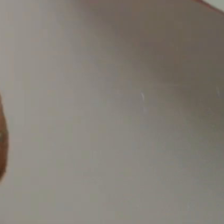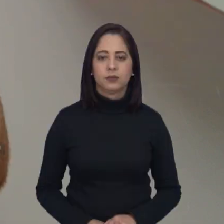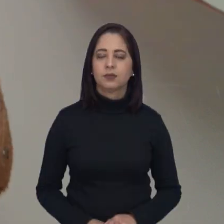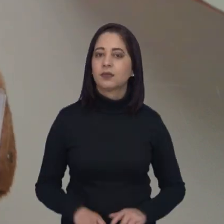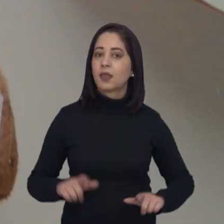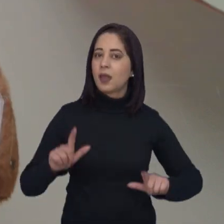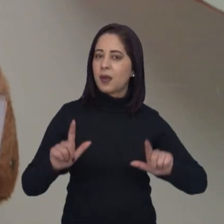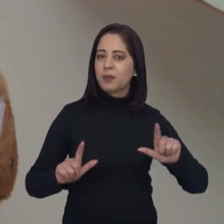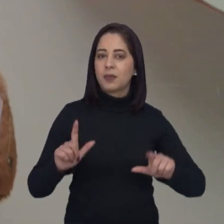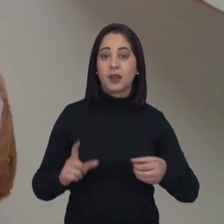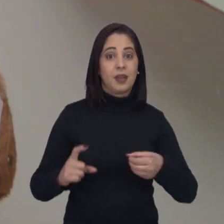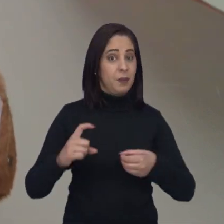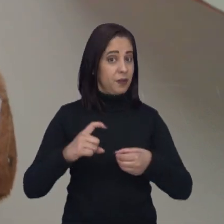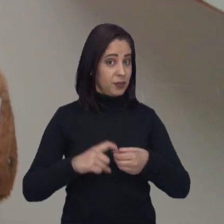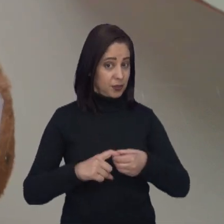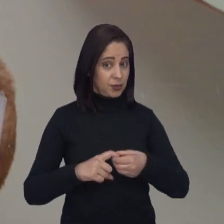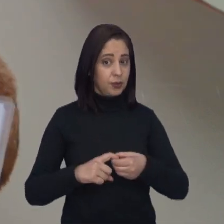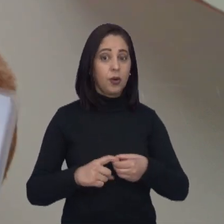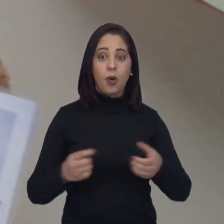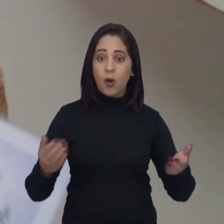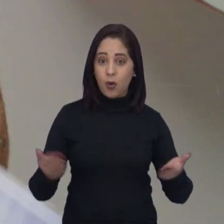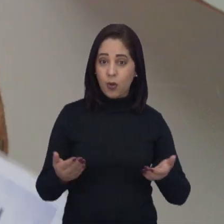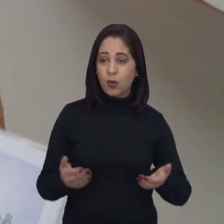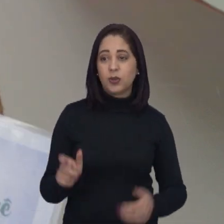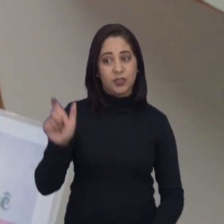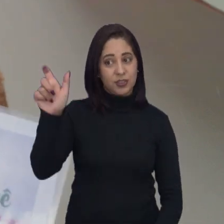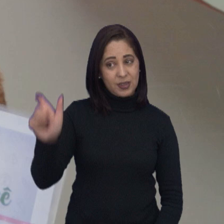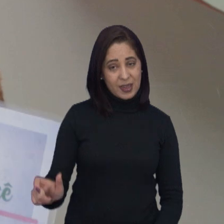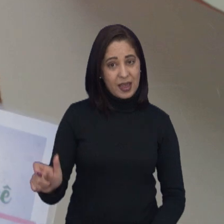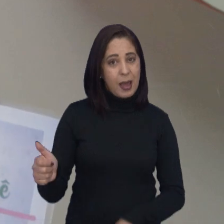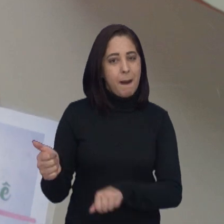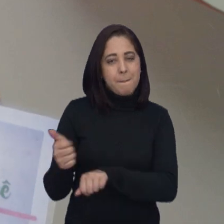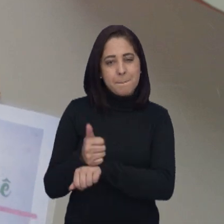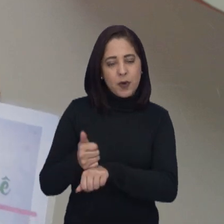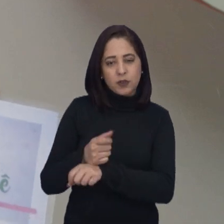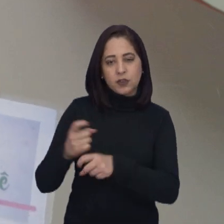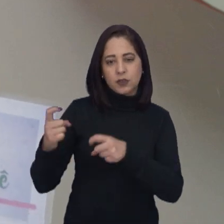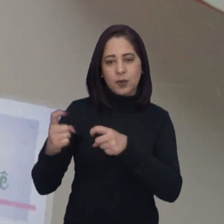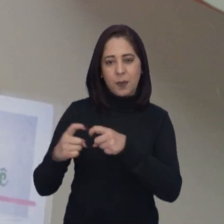Estamos de volta com o De Bem com Você, hoje com a participação da